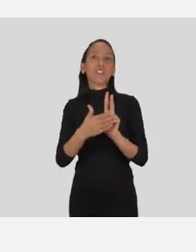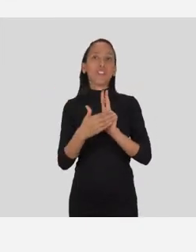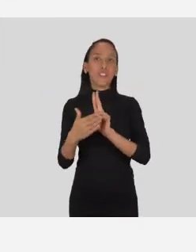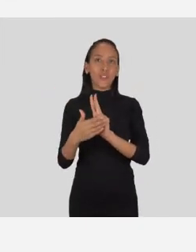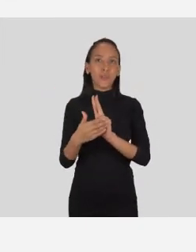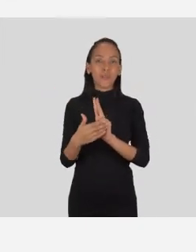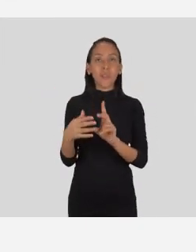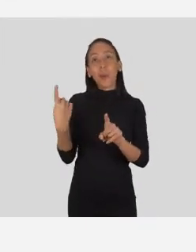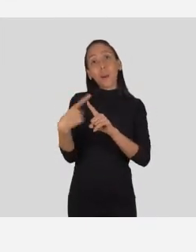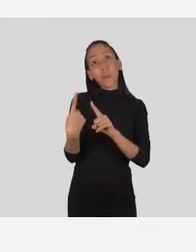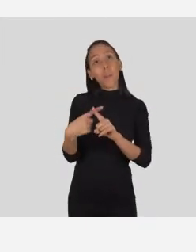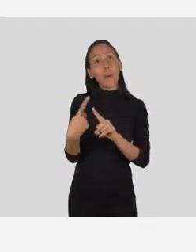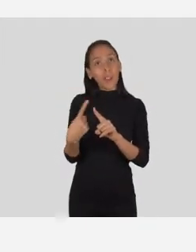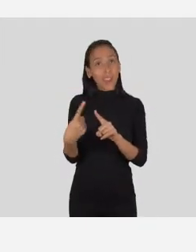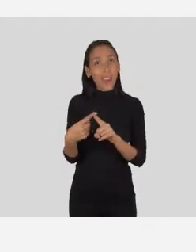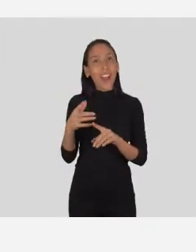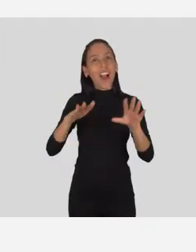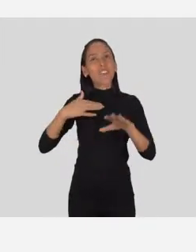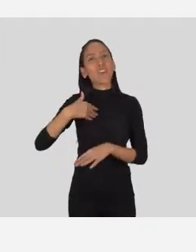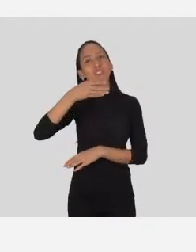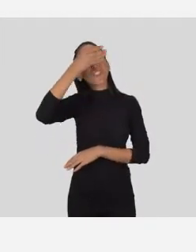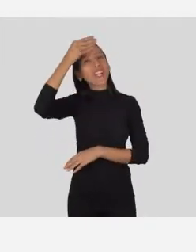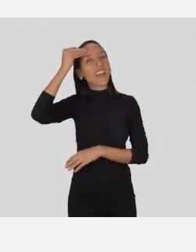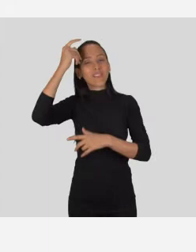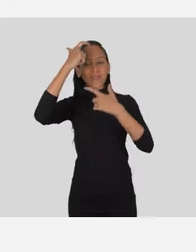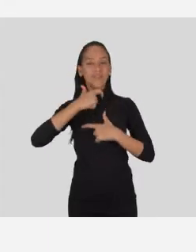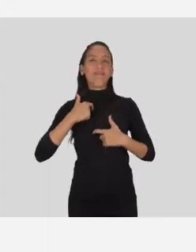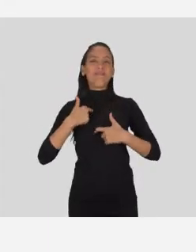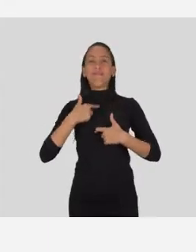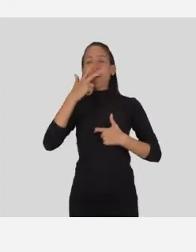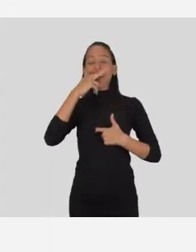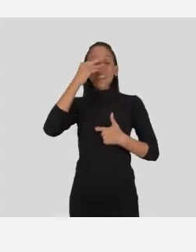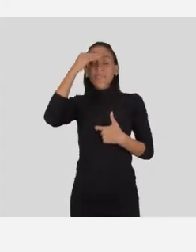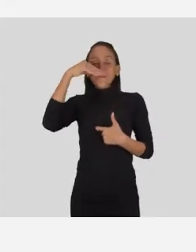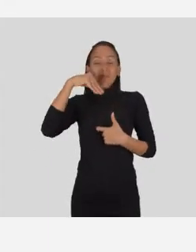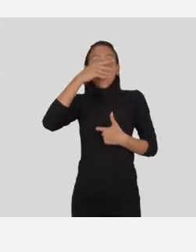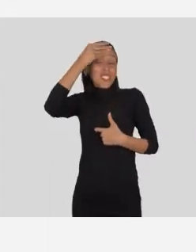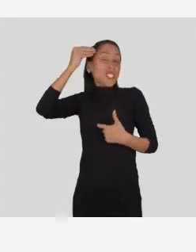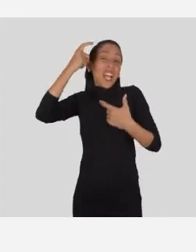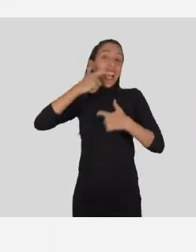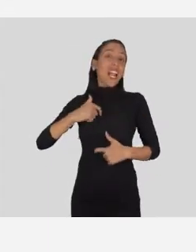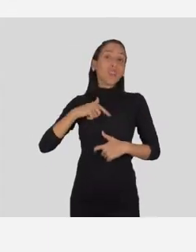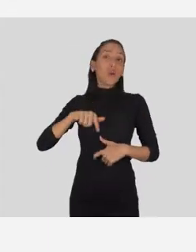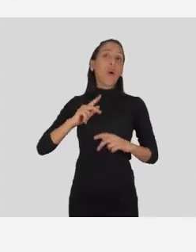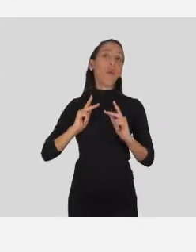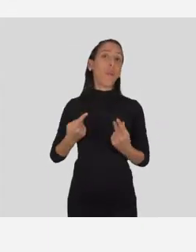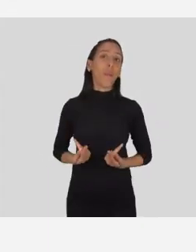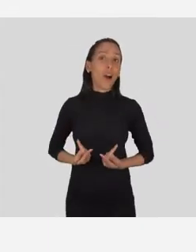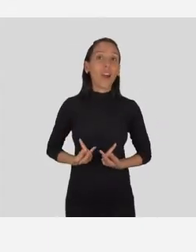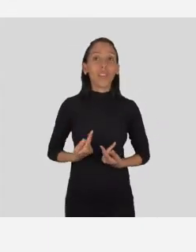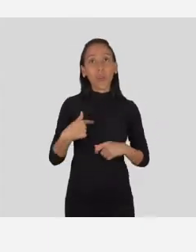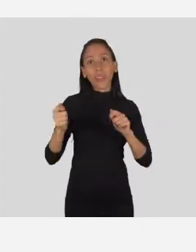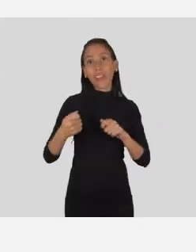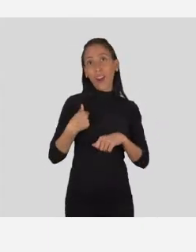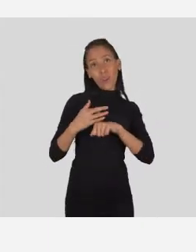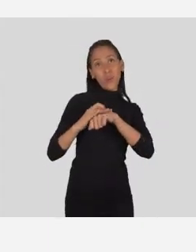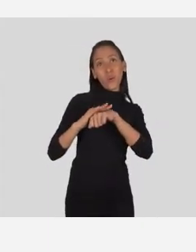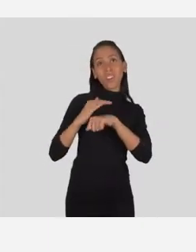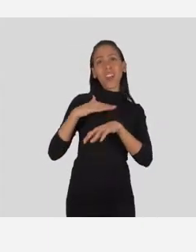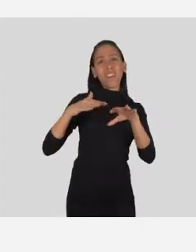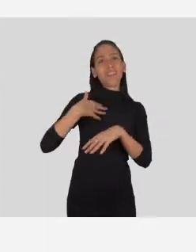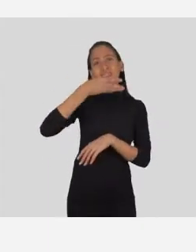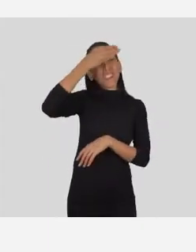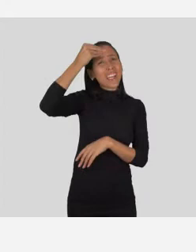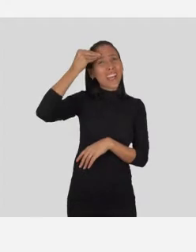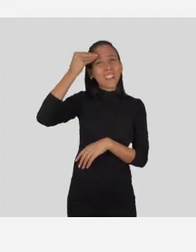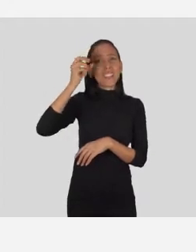assim, eu acabo, às vezes, esquecendo um pouco de mim, né, como ser humano, assim, que eu realmente possa ficar doente. É claro, se